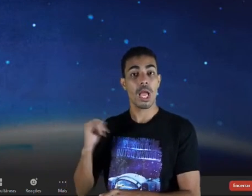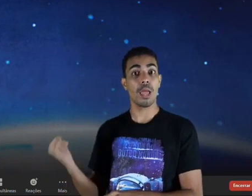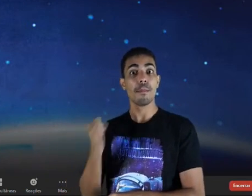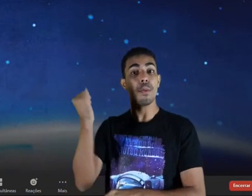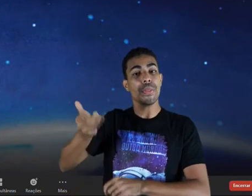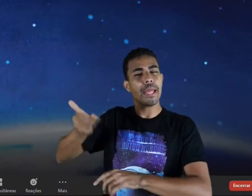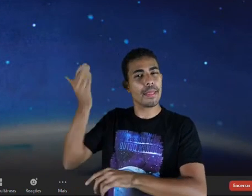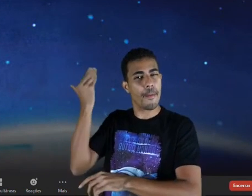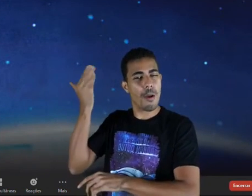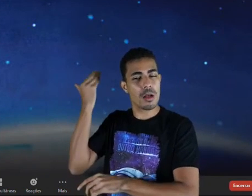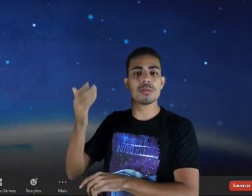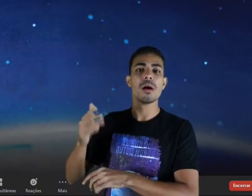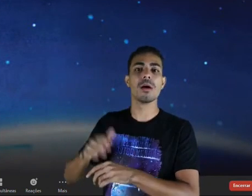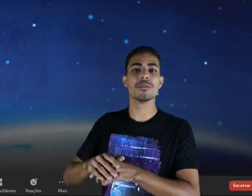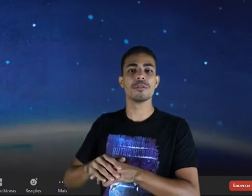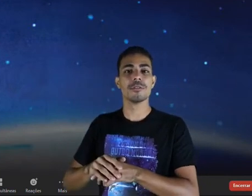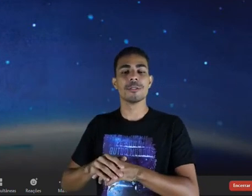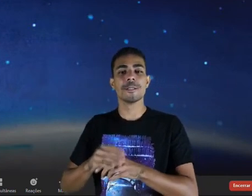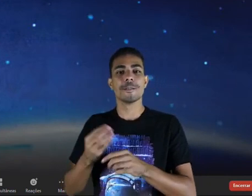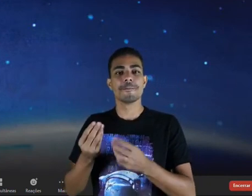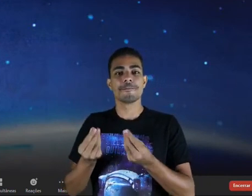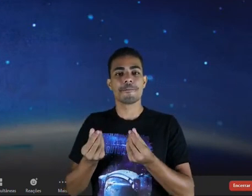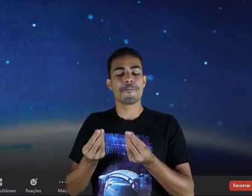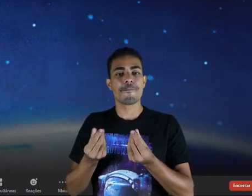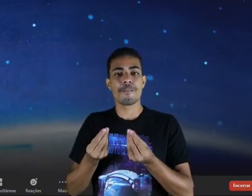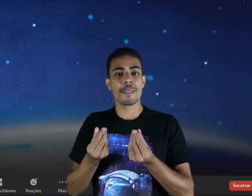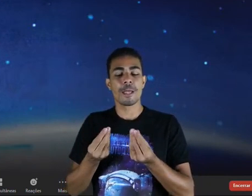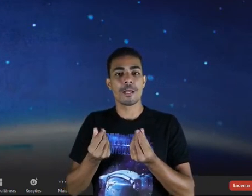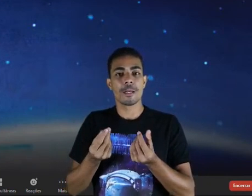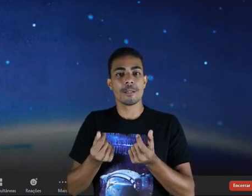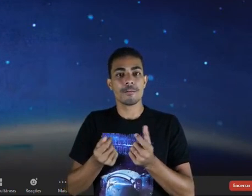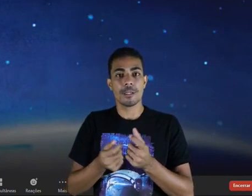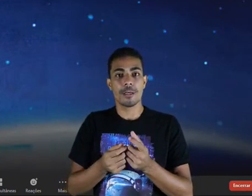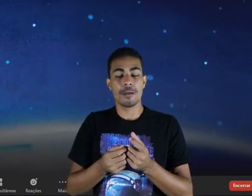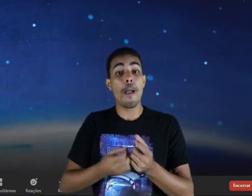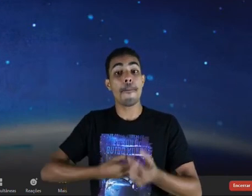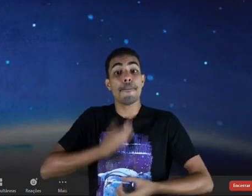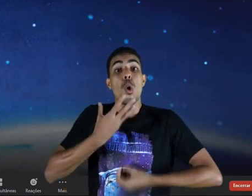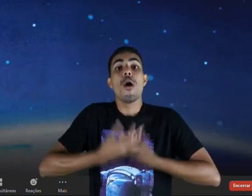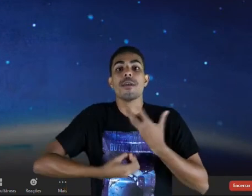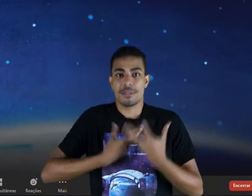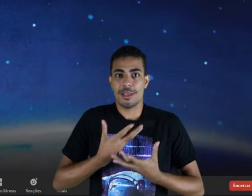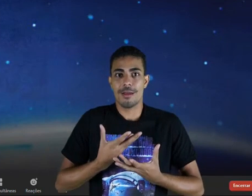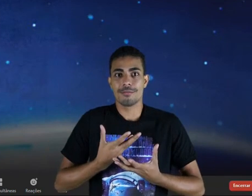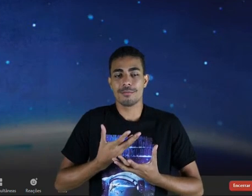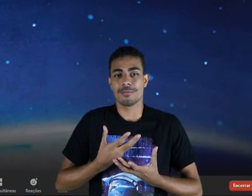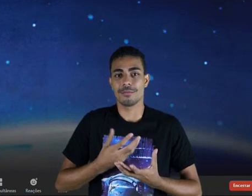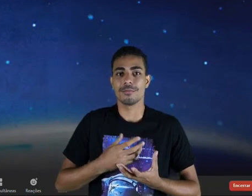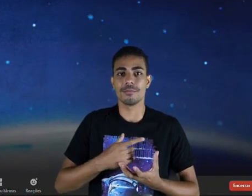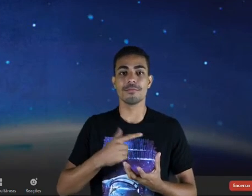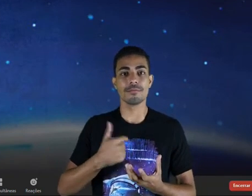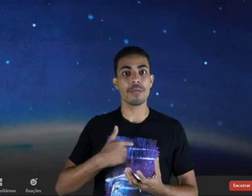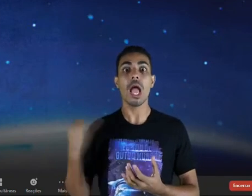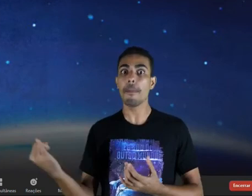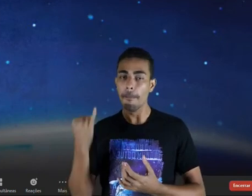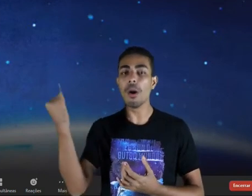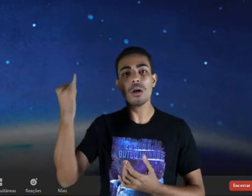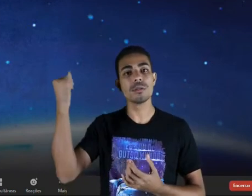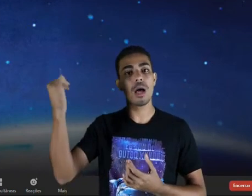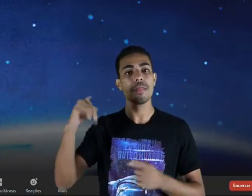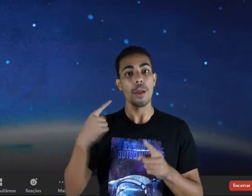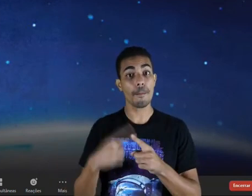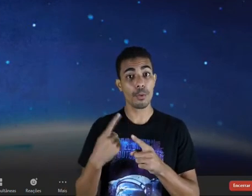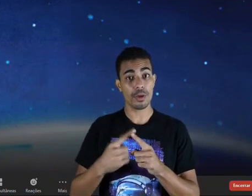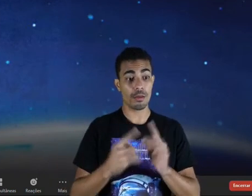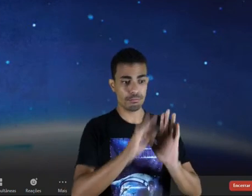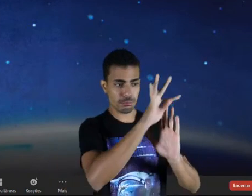de discurso poético, Era tão importante esse tipo de discurso poético